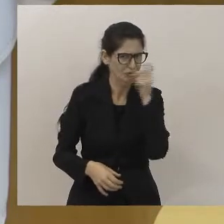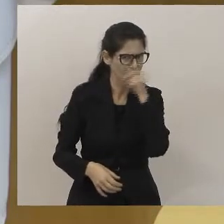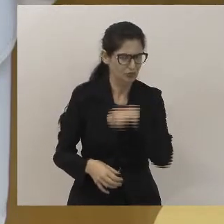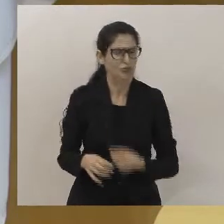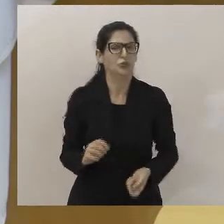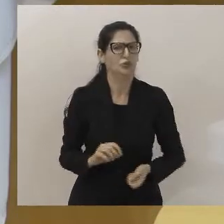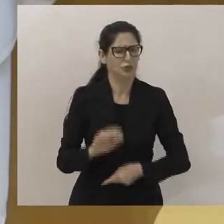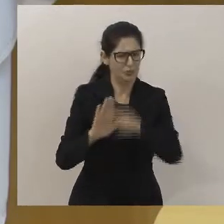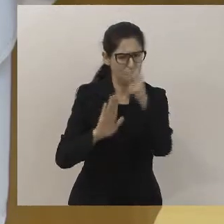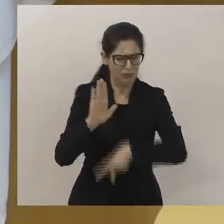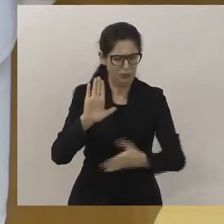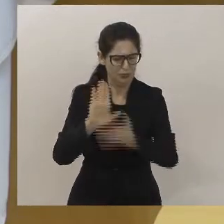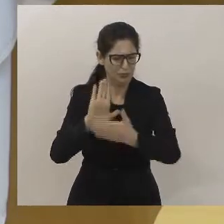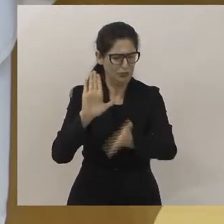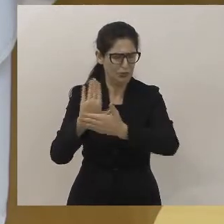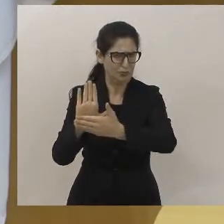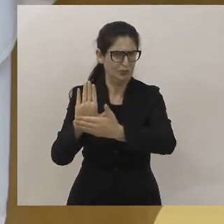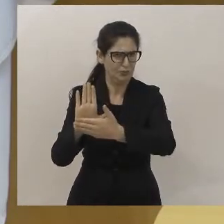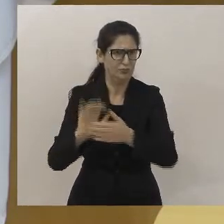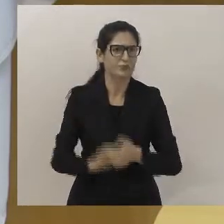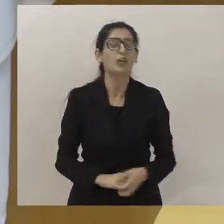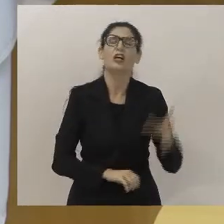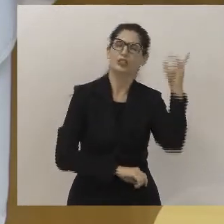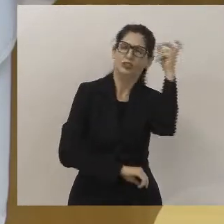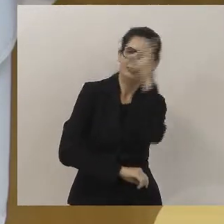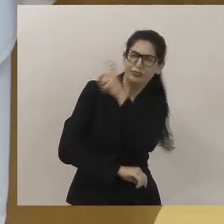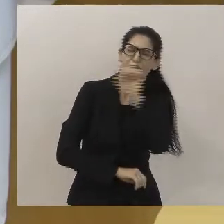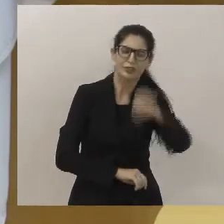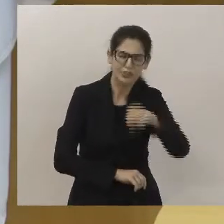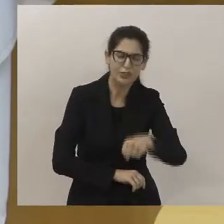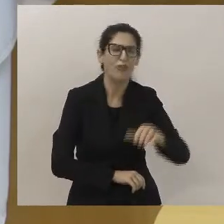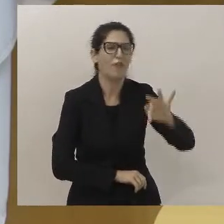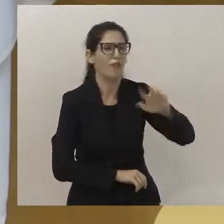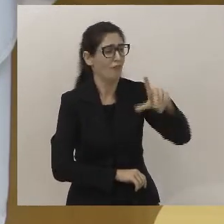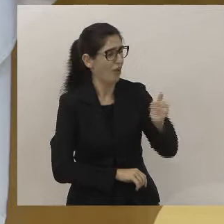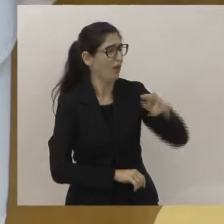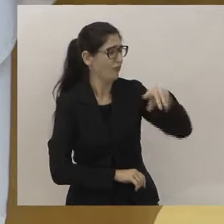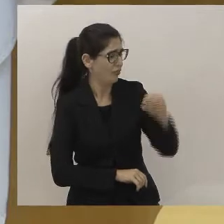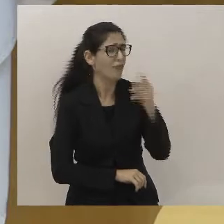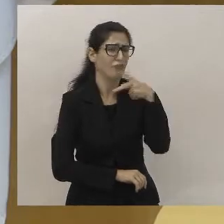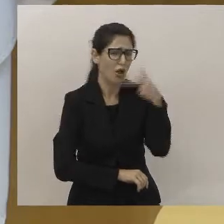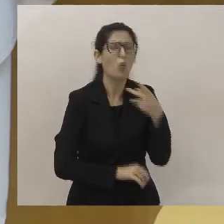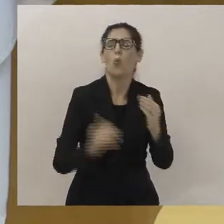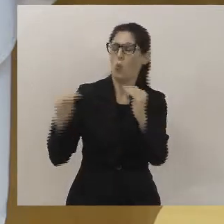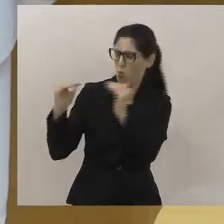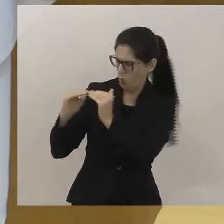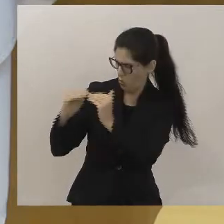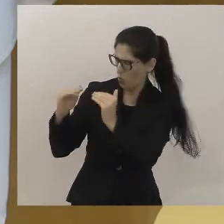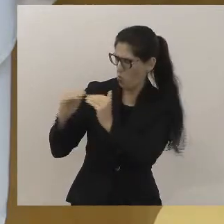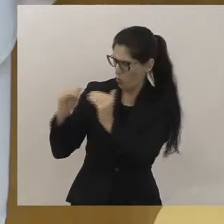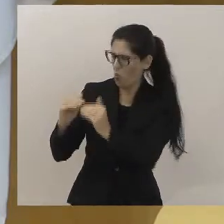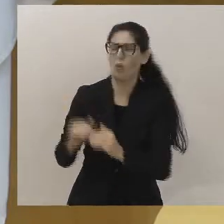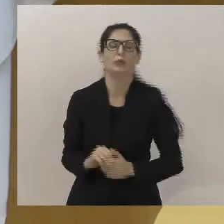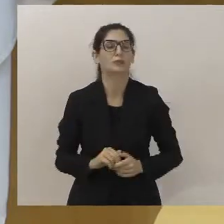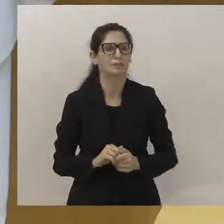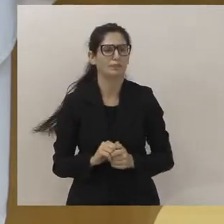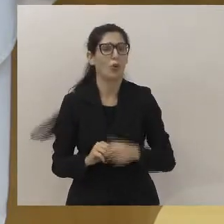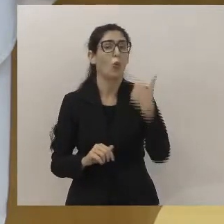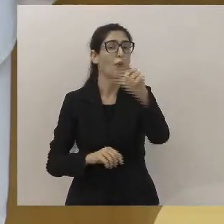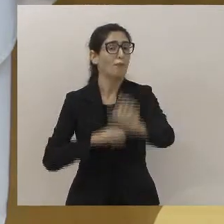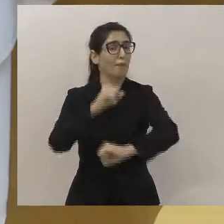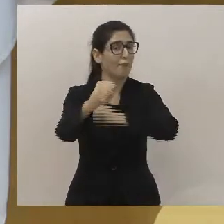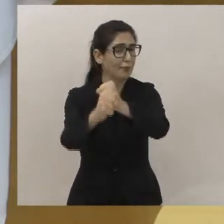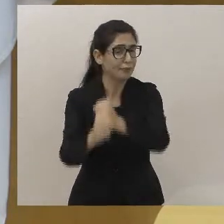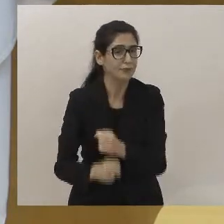não vejo nada de novo agora tá difícil tá o flavinho falou uma coisa que eu concordo eu quero queimar minha língua chega o ano que vem aqui falar puxa vida